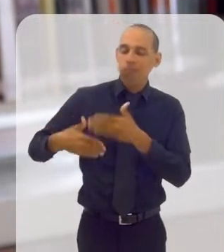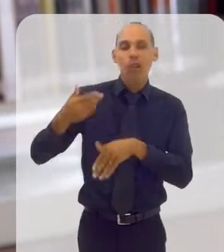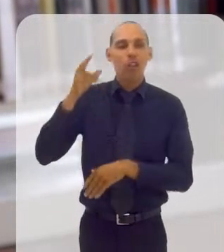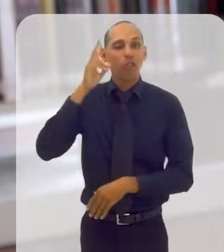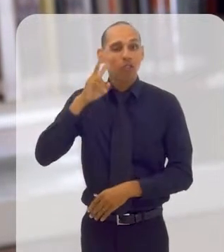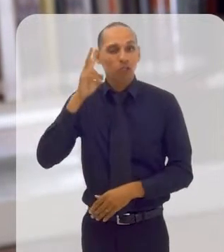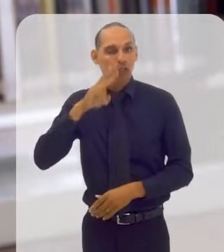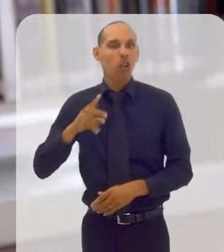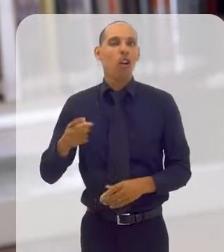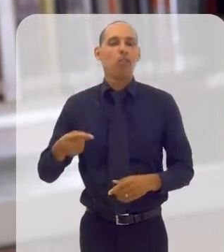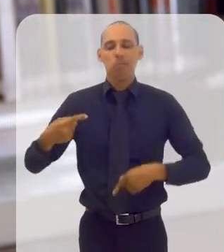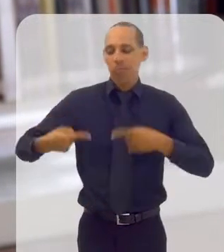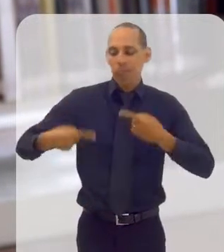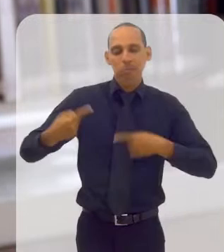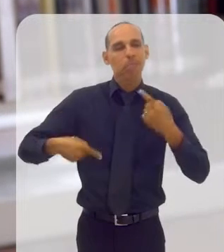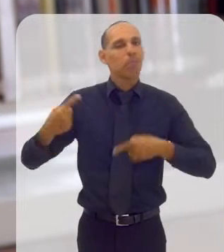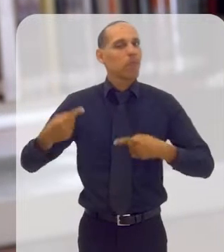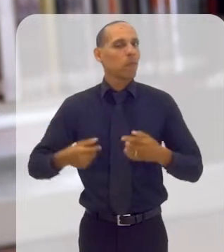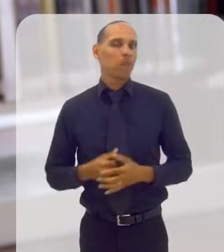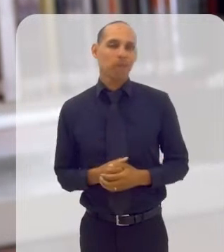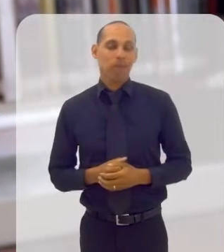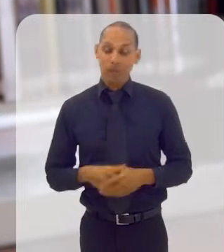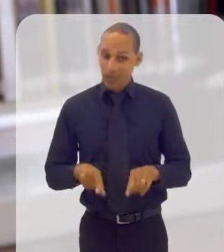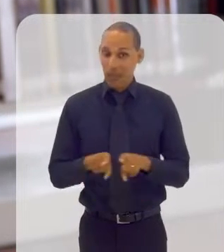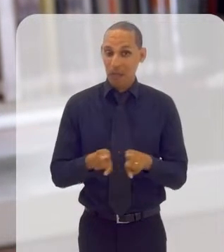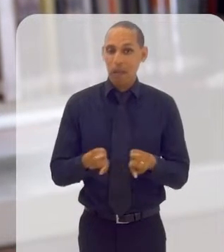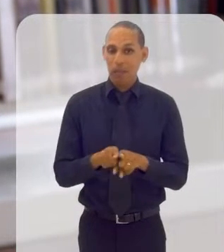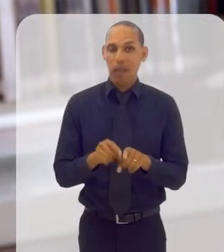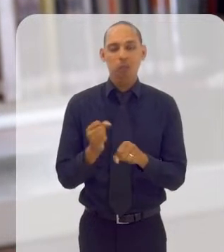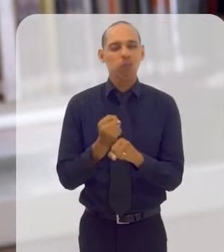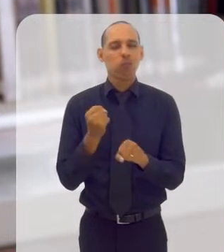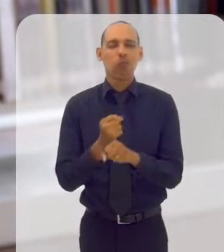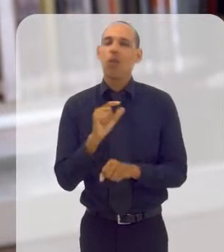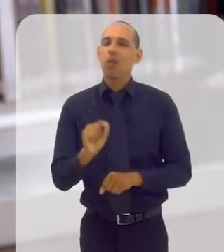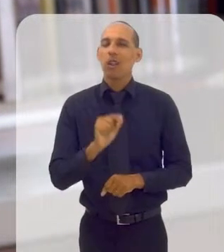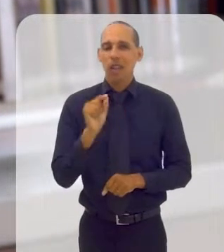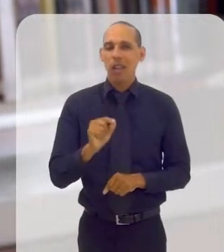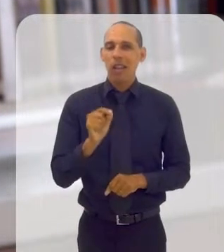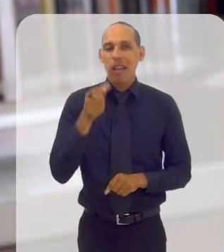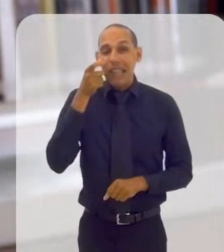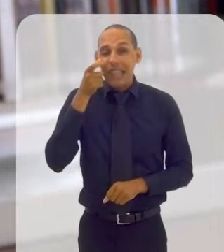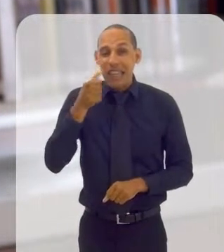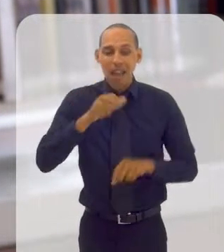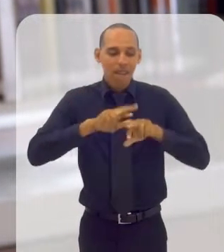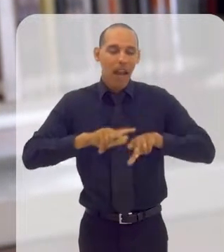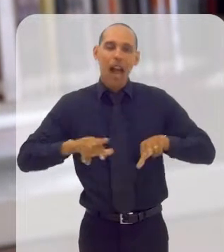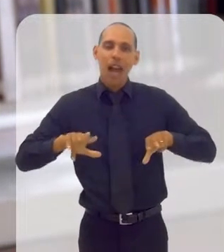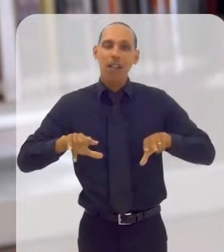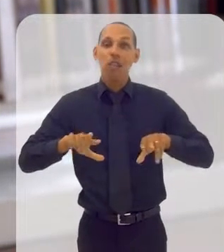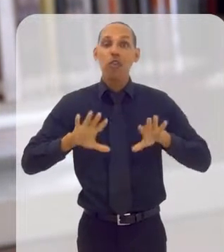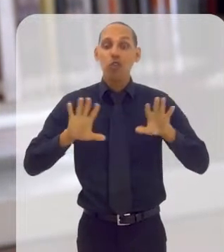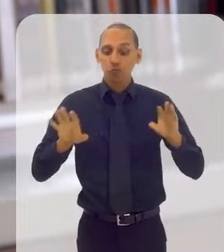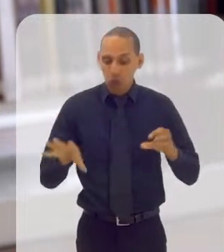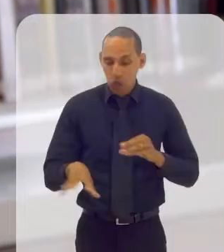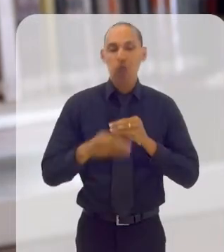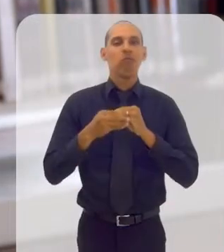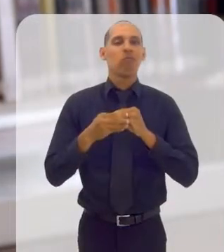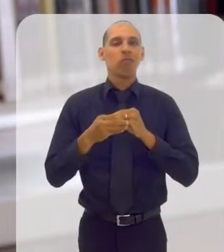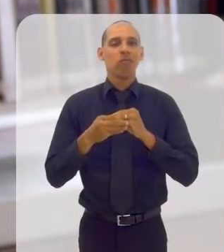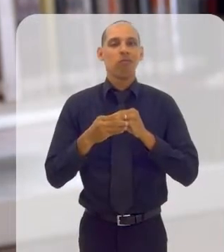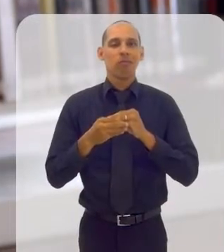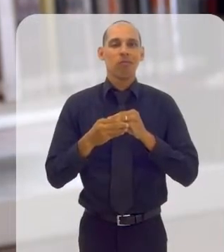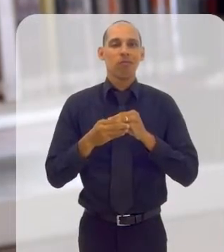processo histórico, de disputas políticas e uma construção dos diversos interesses, da soma de